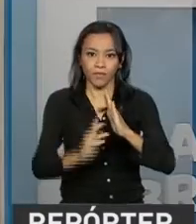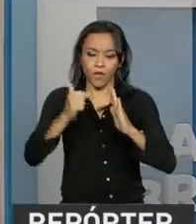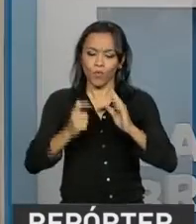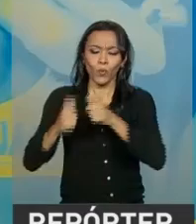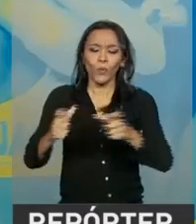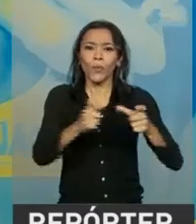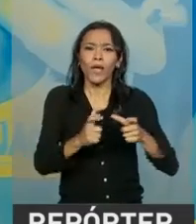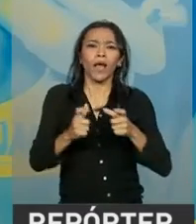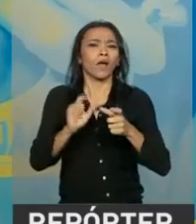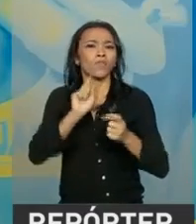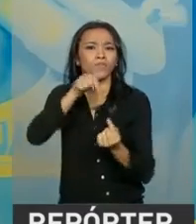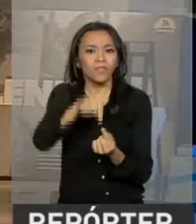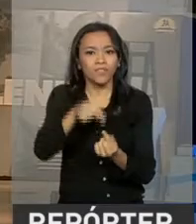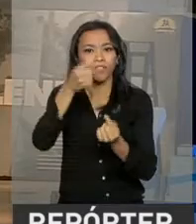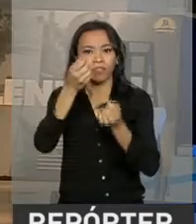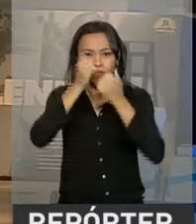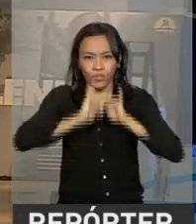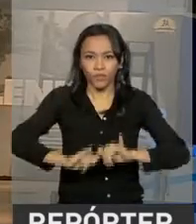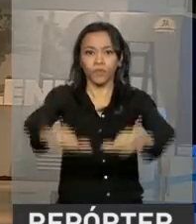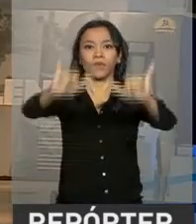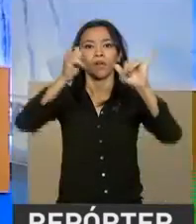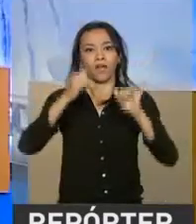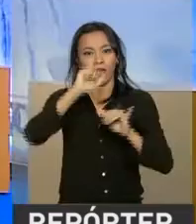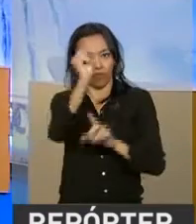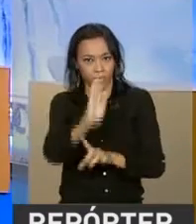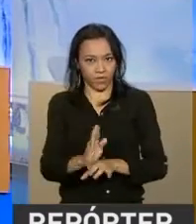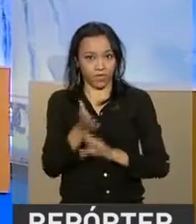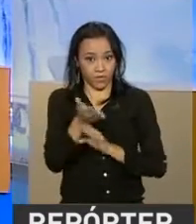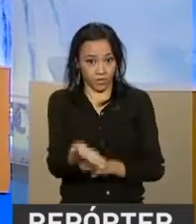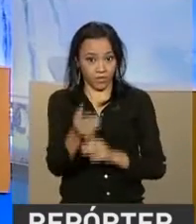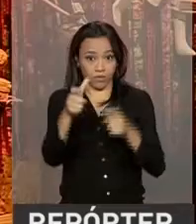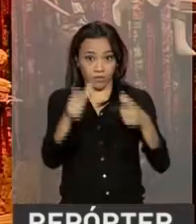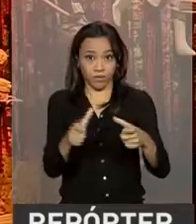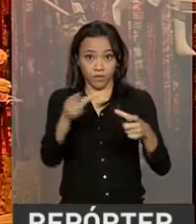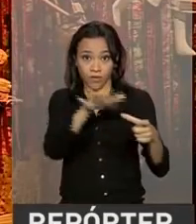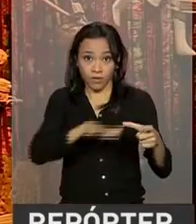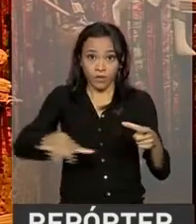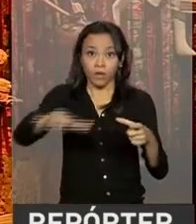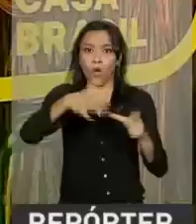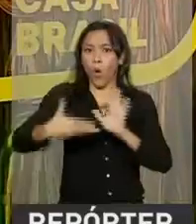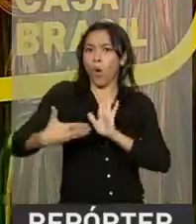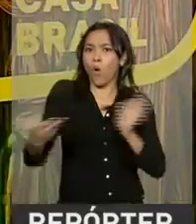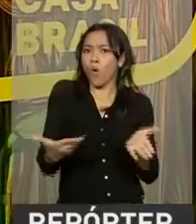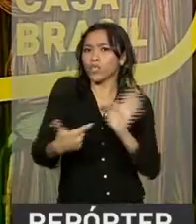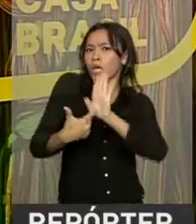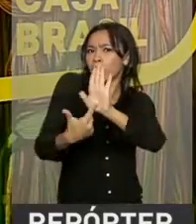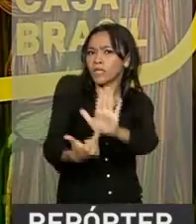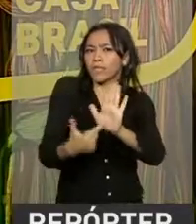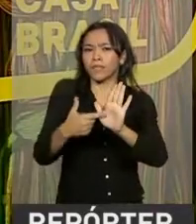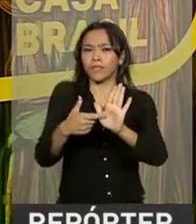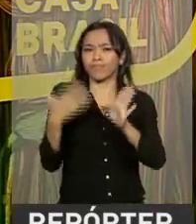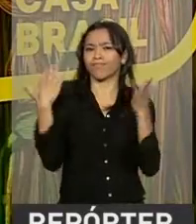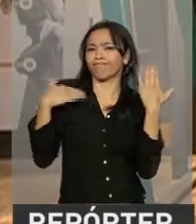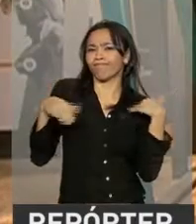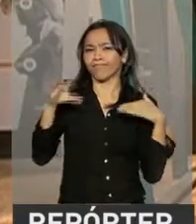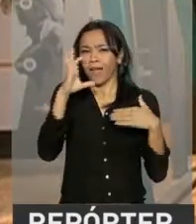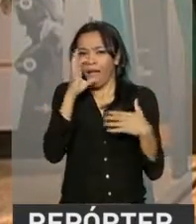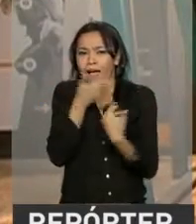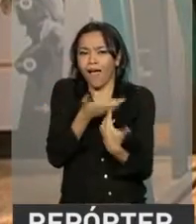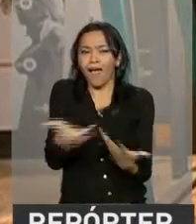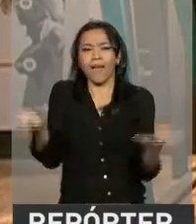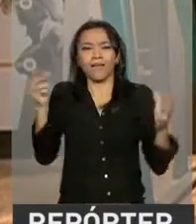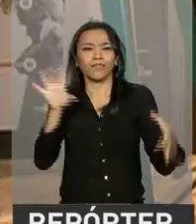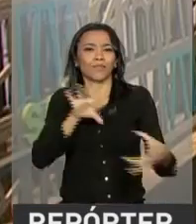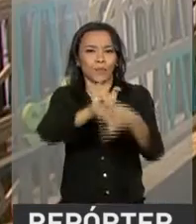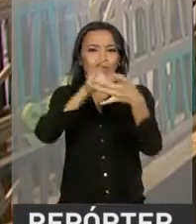criado para divulgar o país no boulevard olímpico no píer mauá apresenta hoje opções de diversão bem cariocas tem